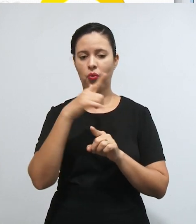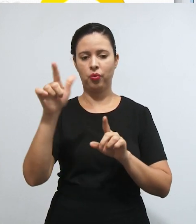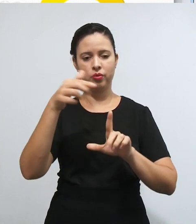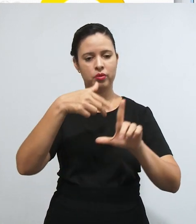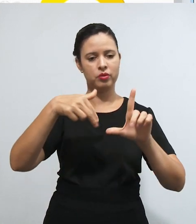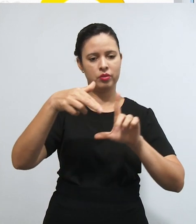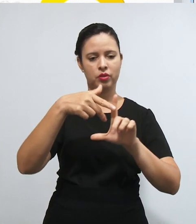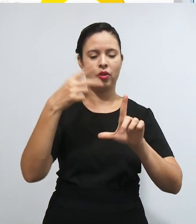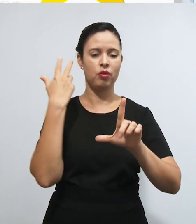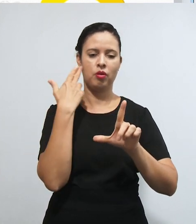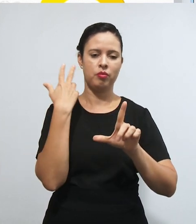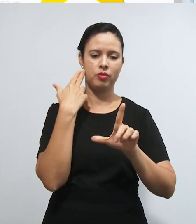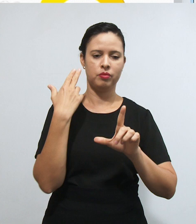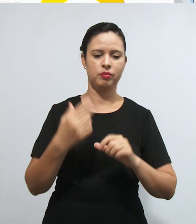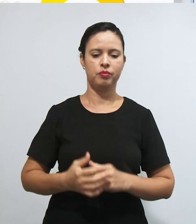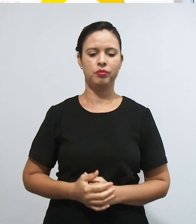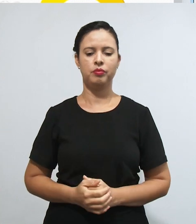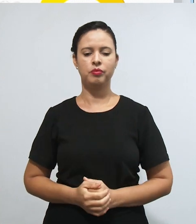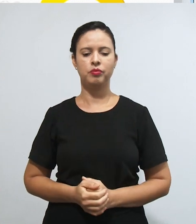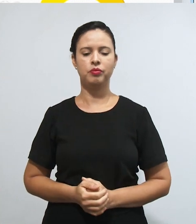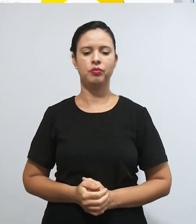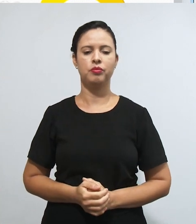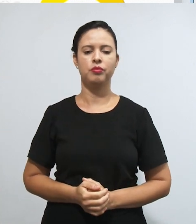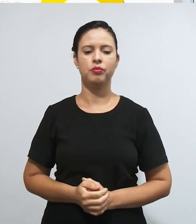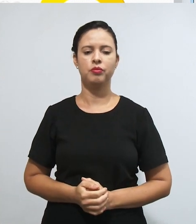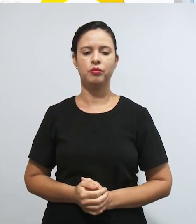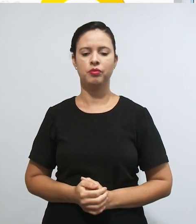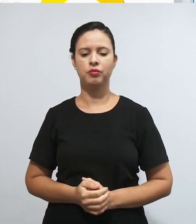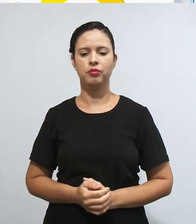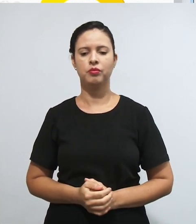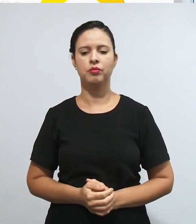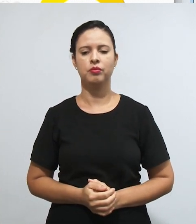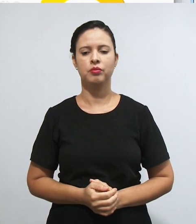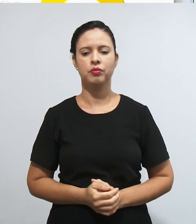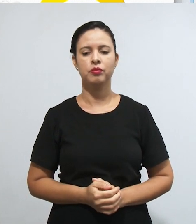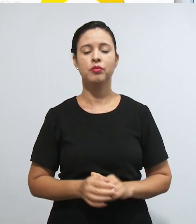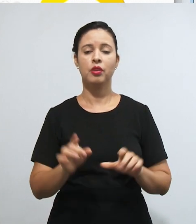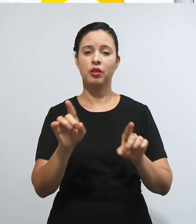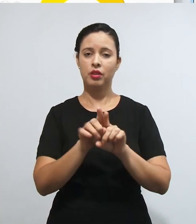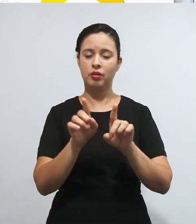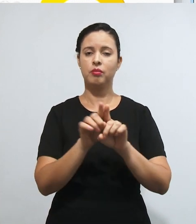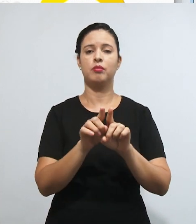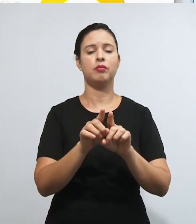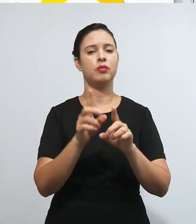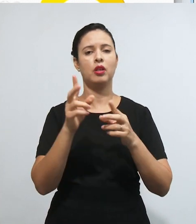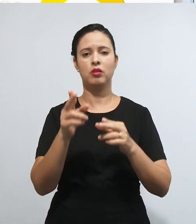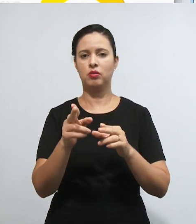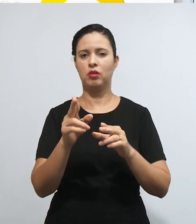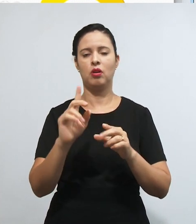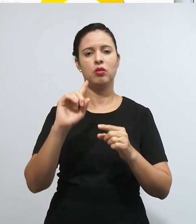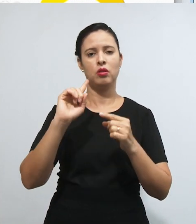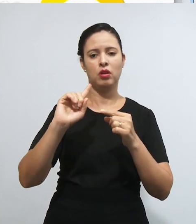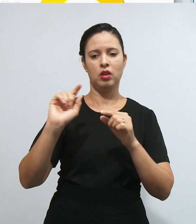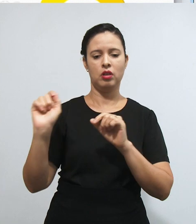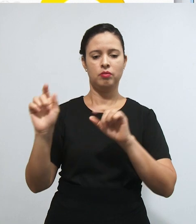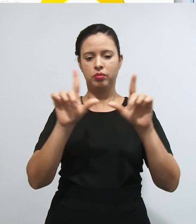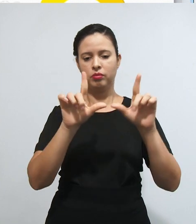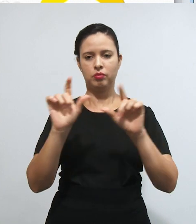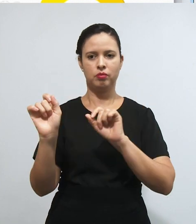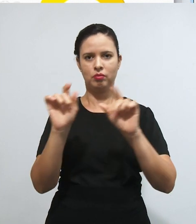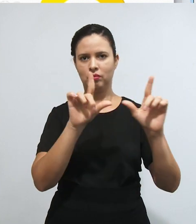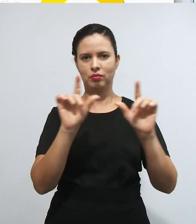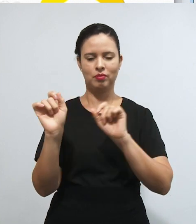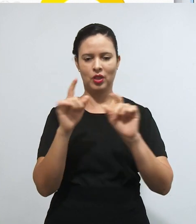normal mesmo. Então, ó, flutuação após o anterior. Então vai ser um após o outro, tá? Vamos rodar a